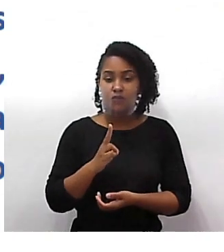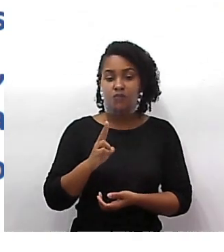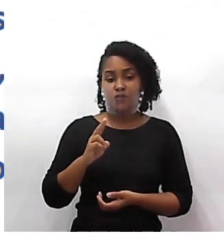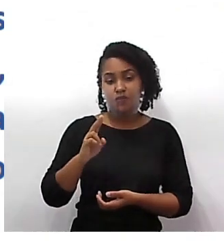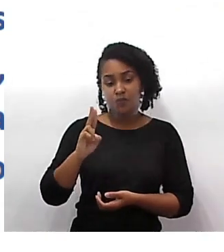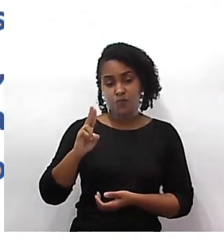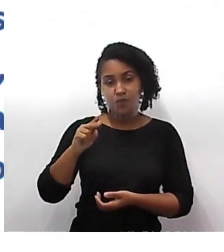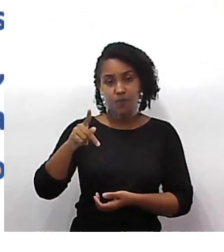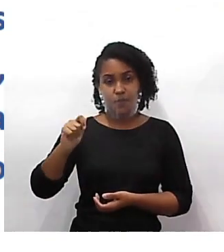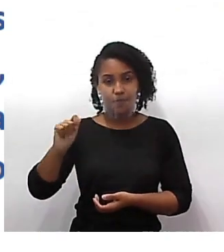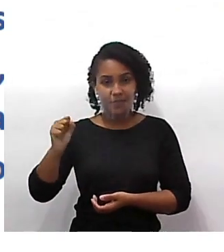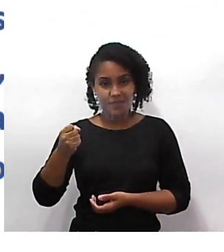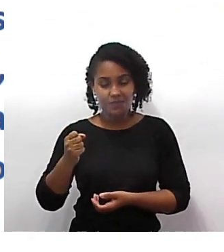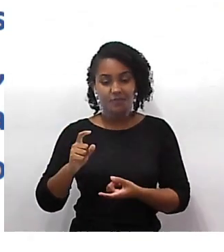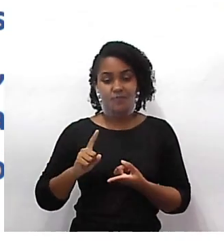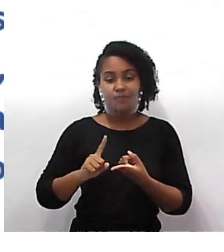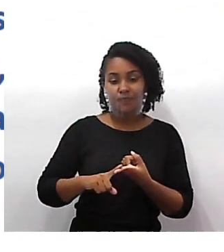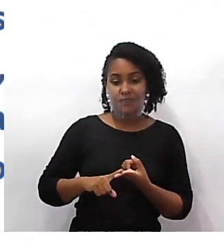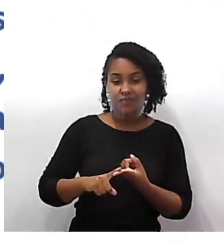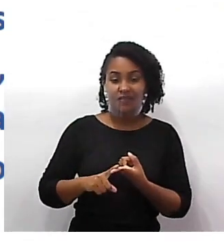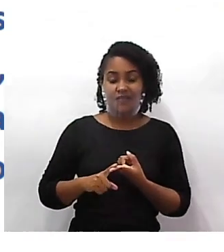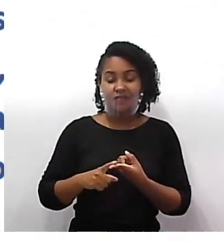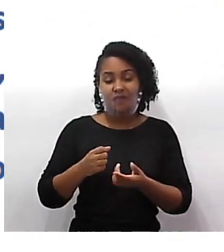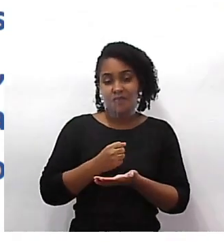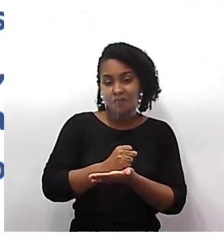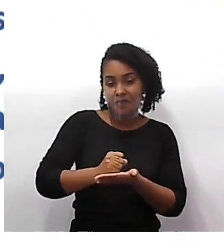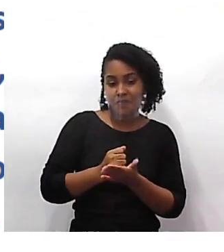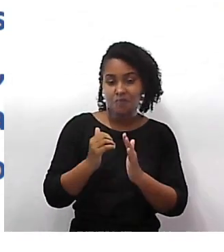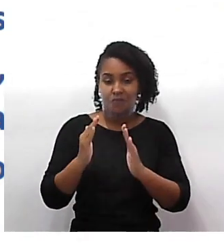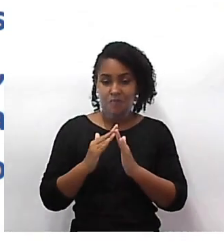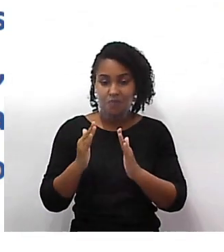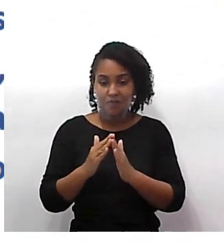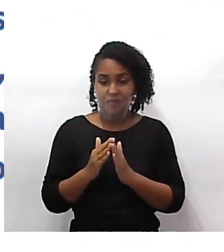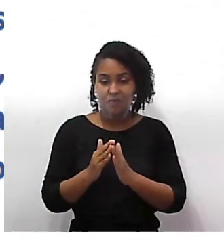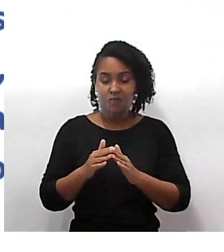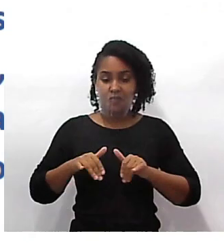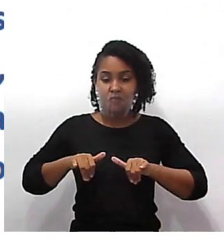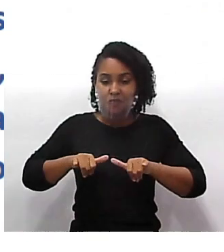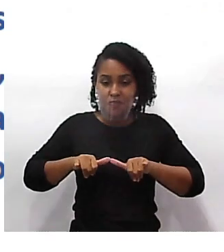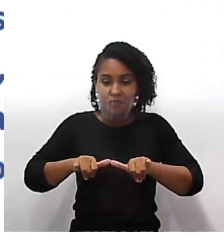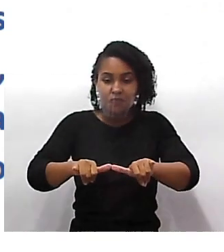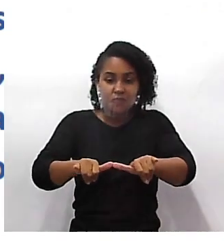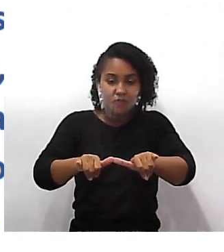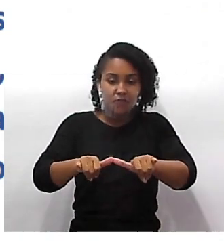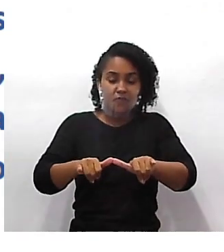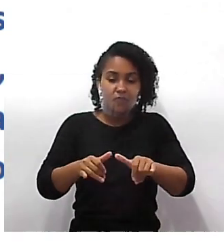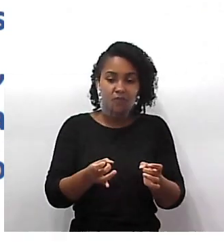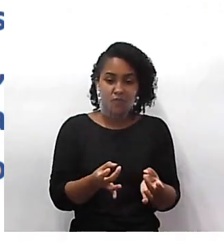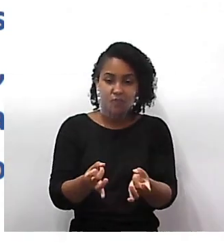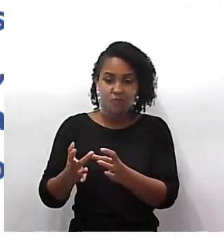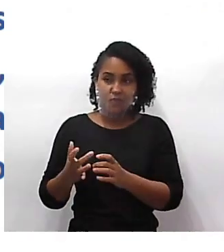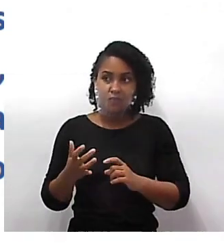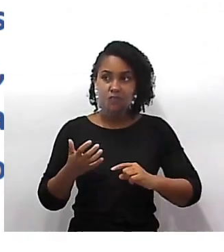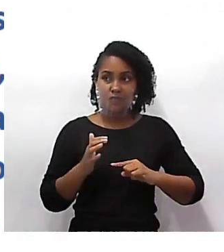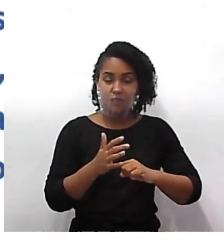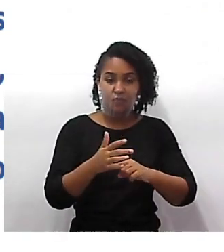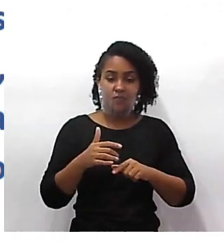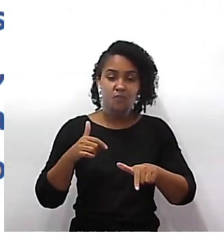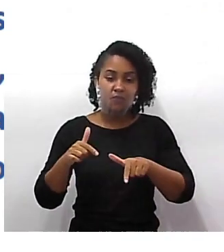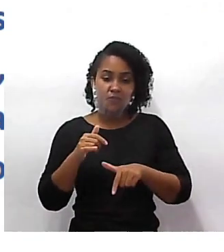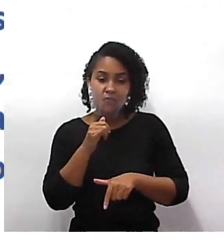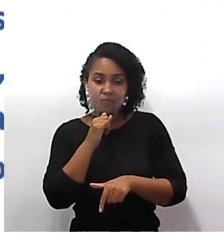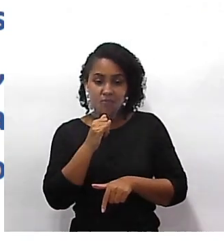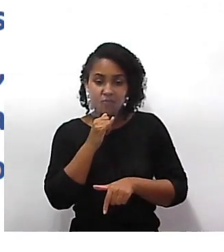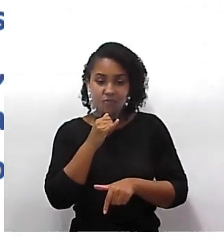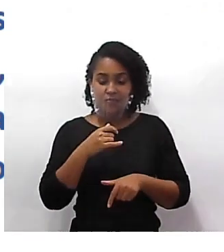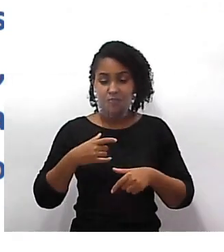pronto atendimentos, UPAs, farmácias, supermercados, comércio e da indústria, por exemplo,